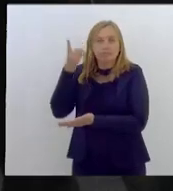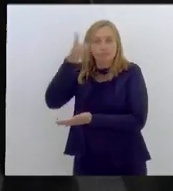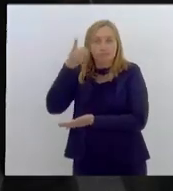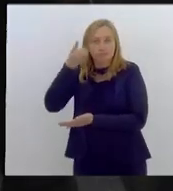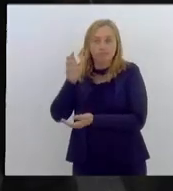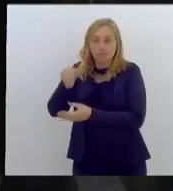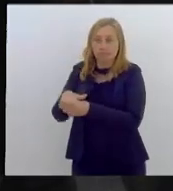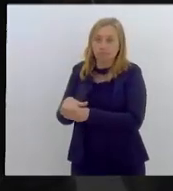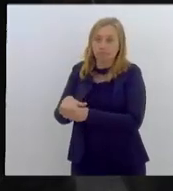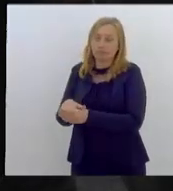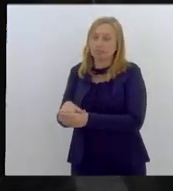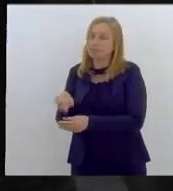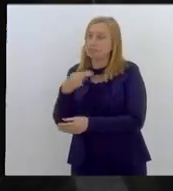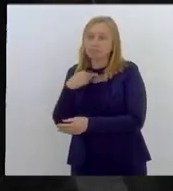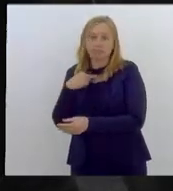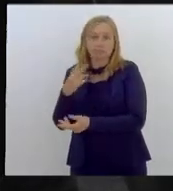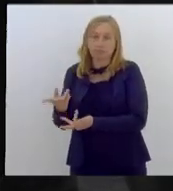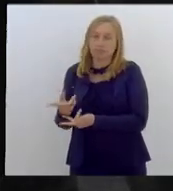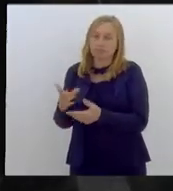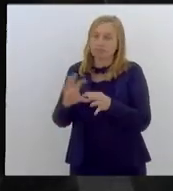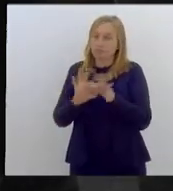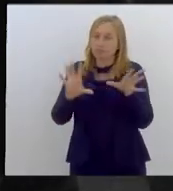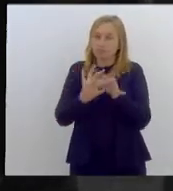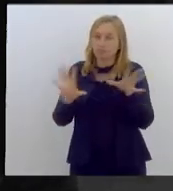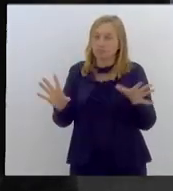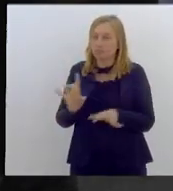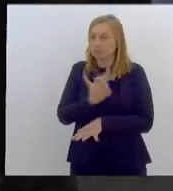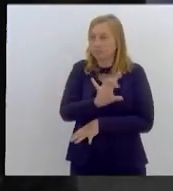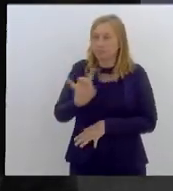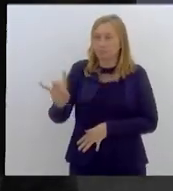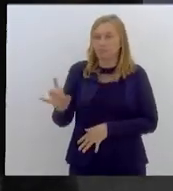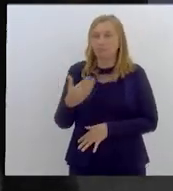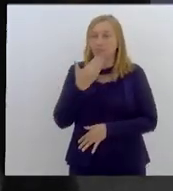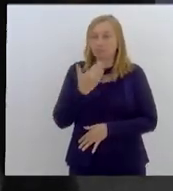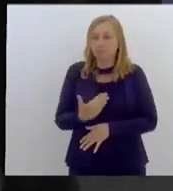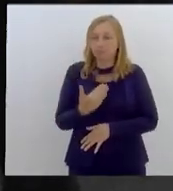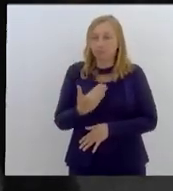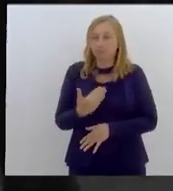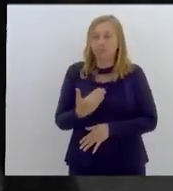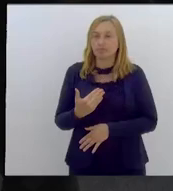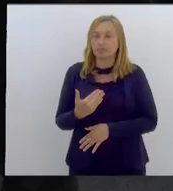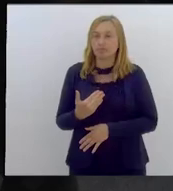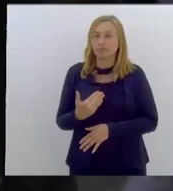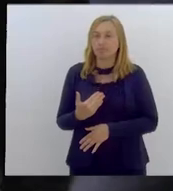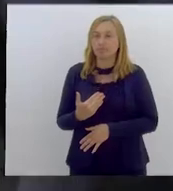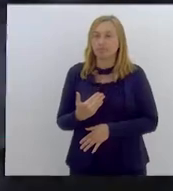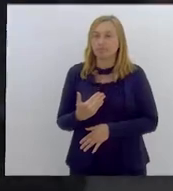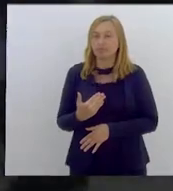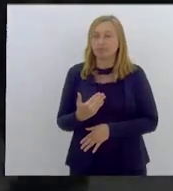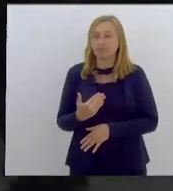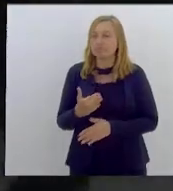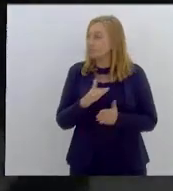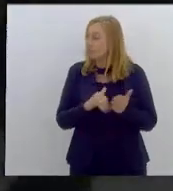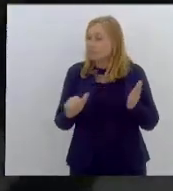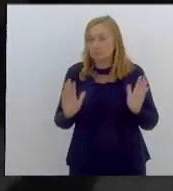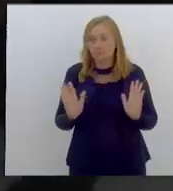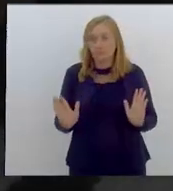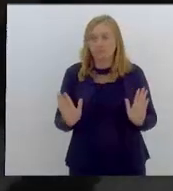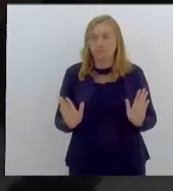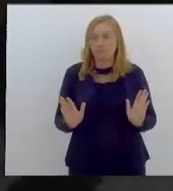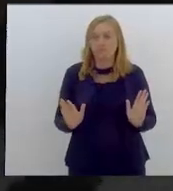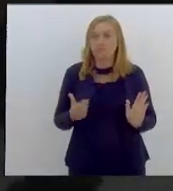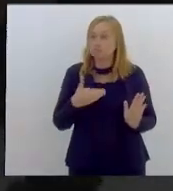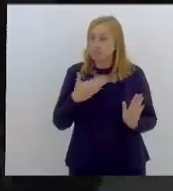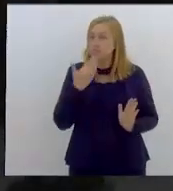façam isso e façam aquilo, cada um de nós é livre. Então, meu pedido de obstrução está retirado. O